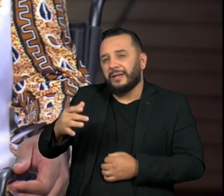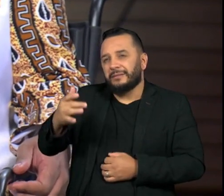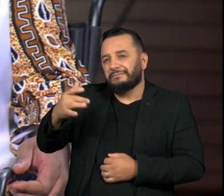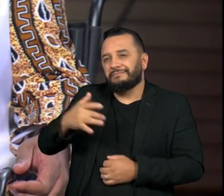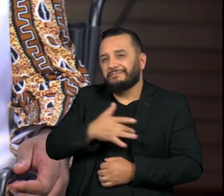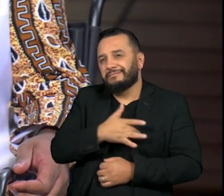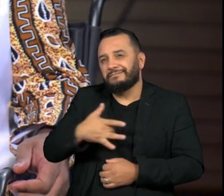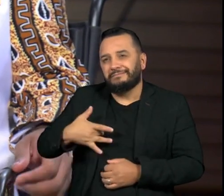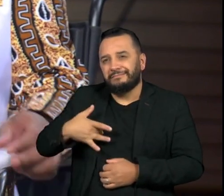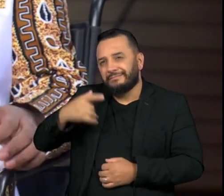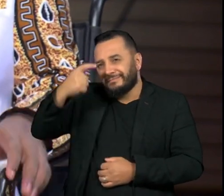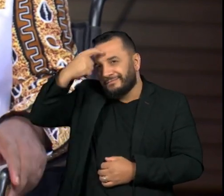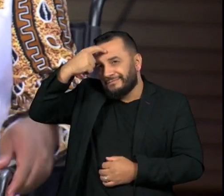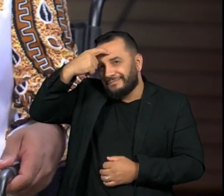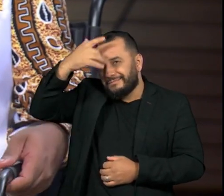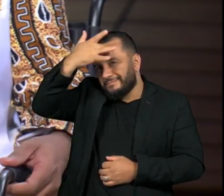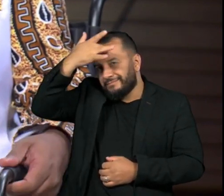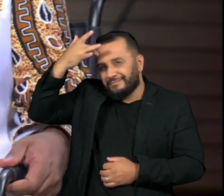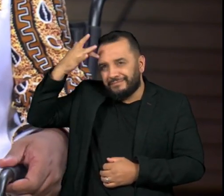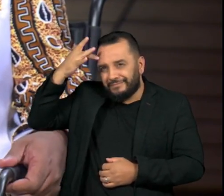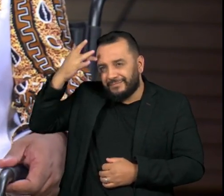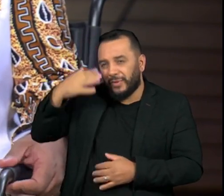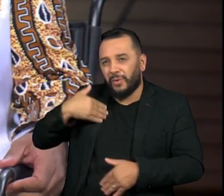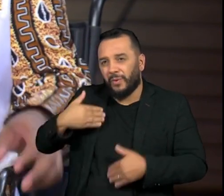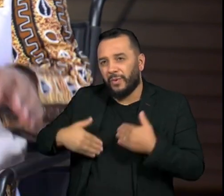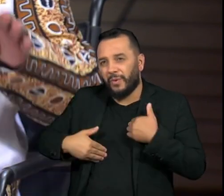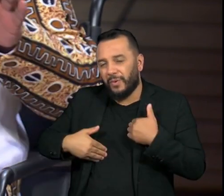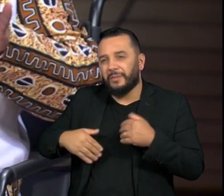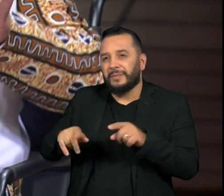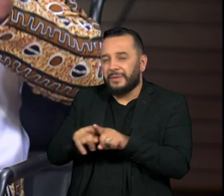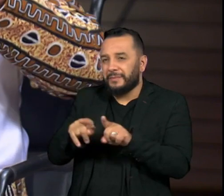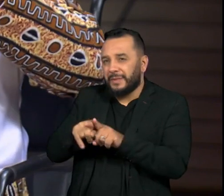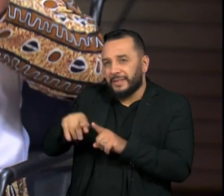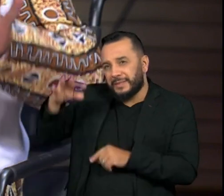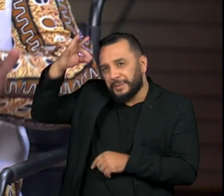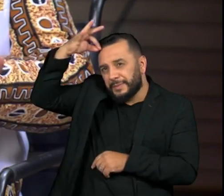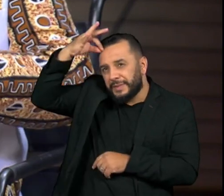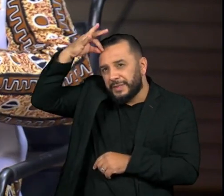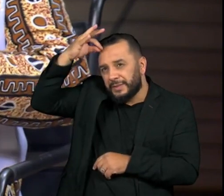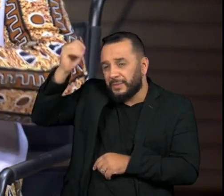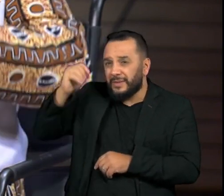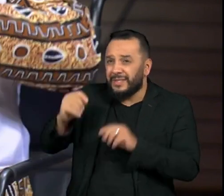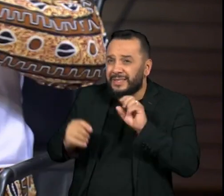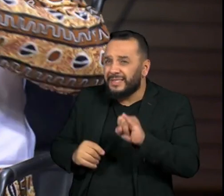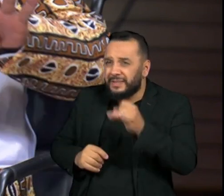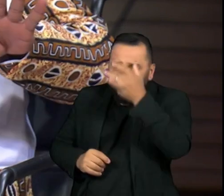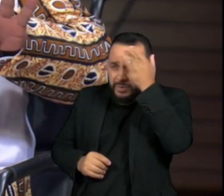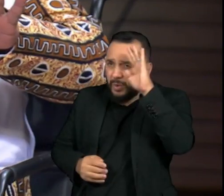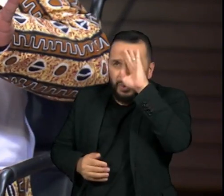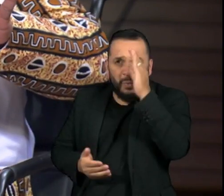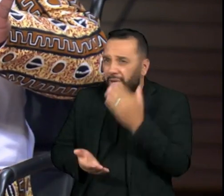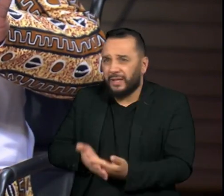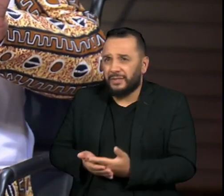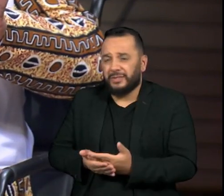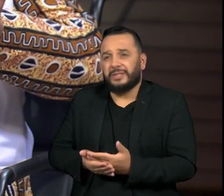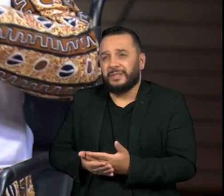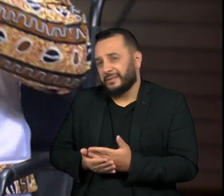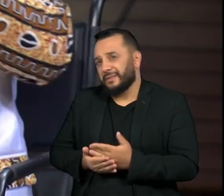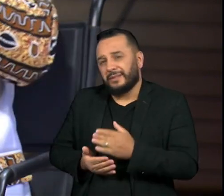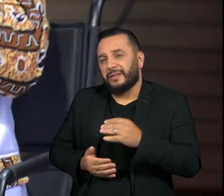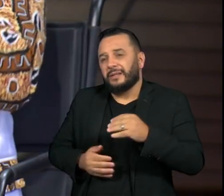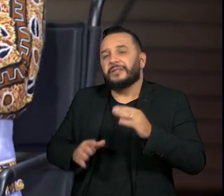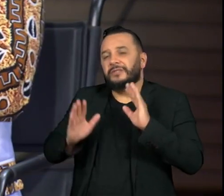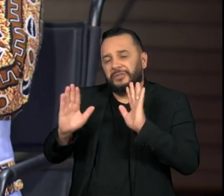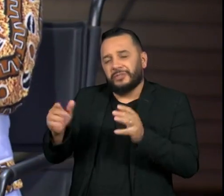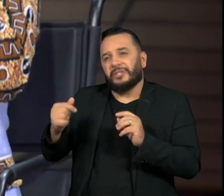do espírito. Se alguém não acredita na dimensão espiritual, também pode não ser religioso, é um direito, não é?